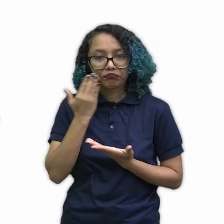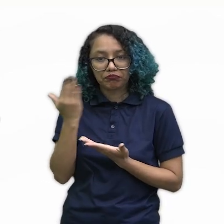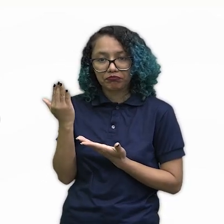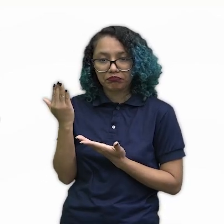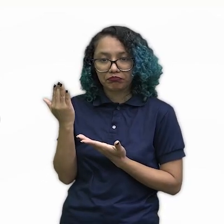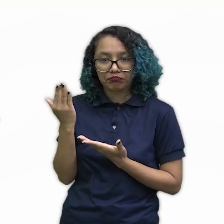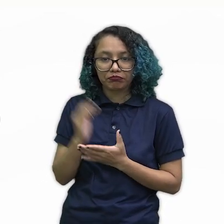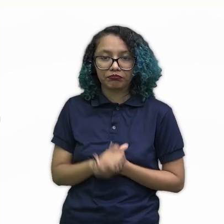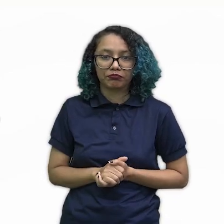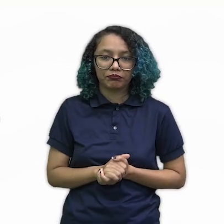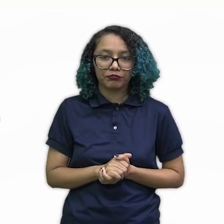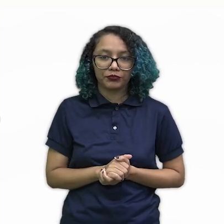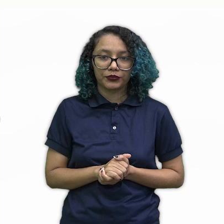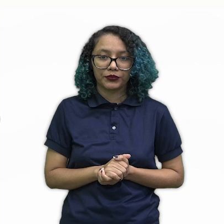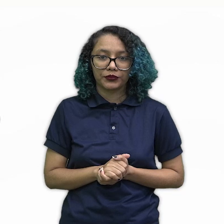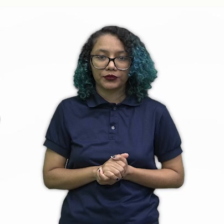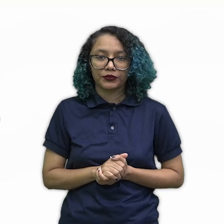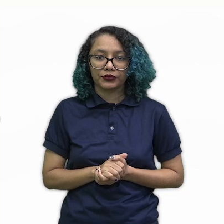apresentados, tá?